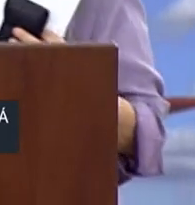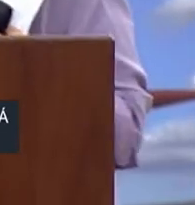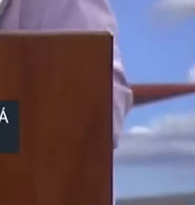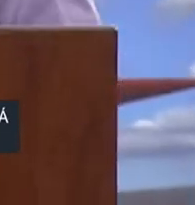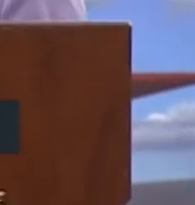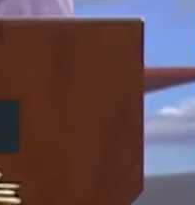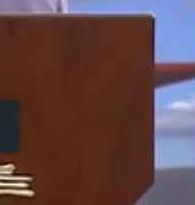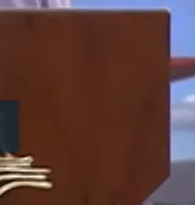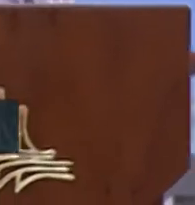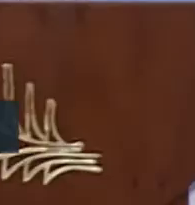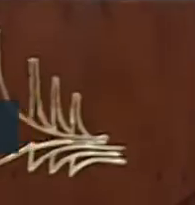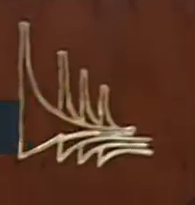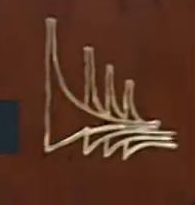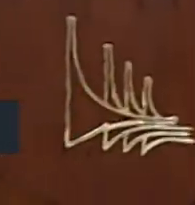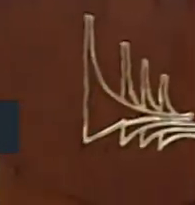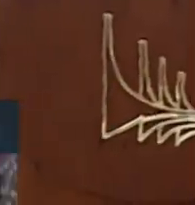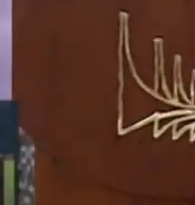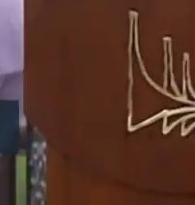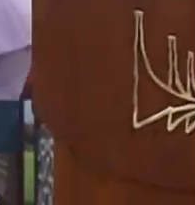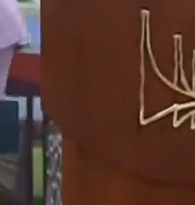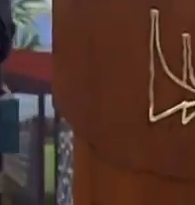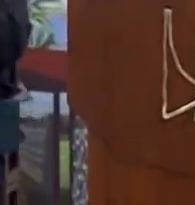E aí